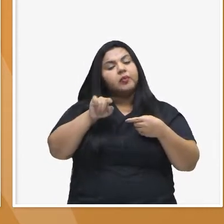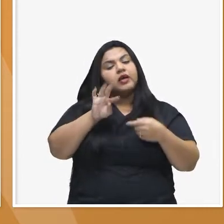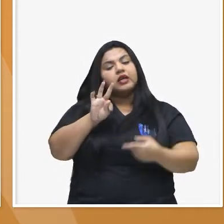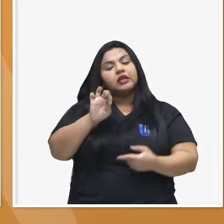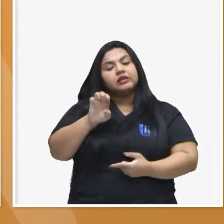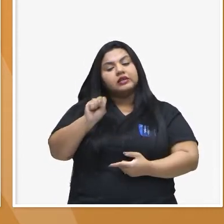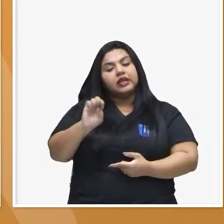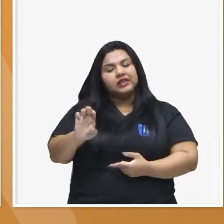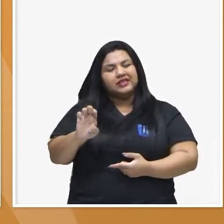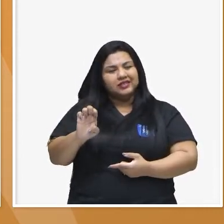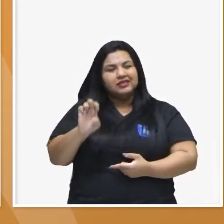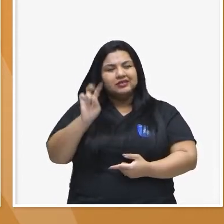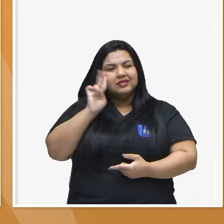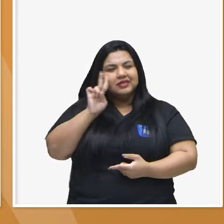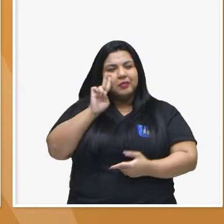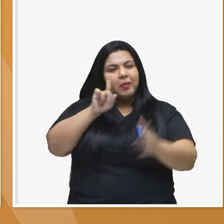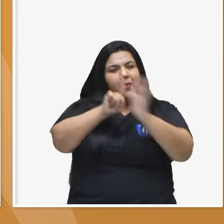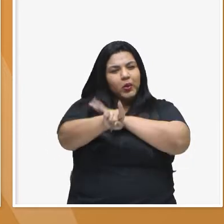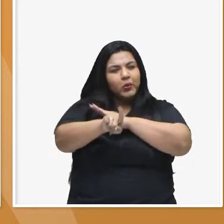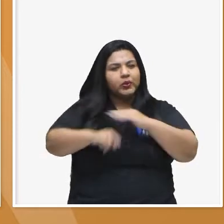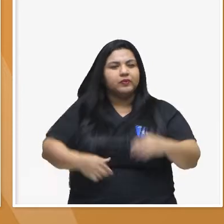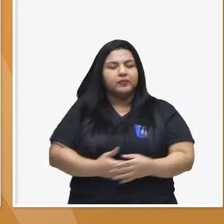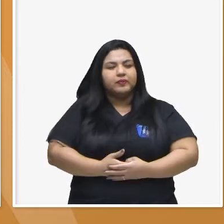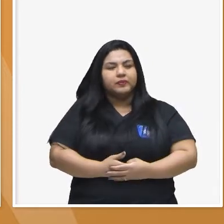né? Por exemplo,